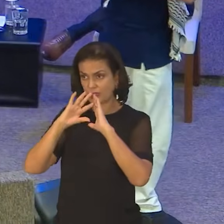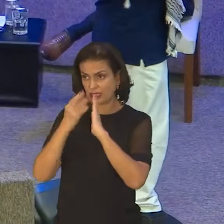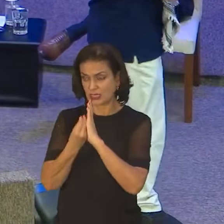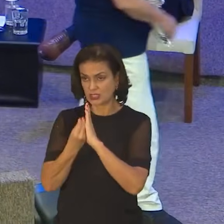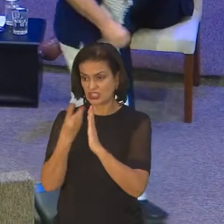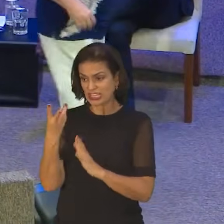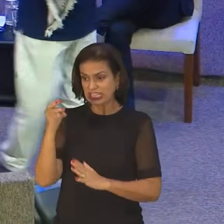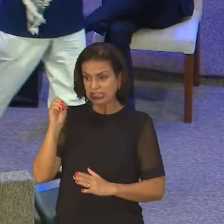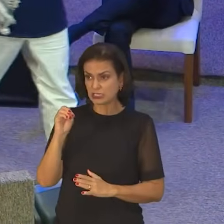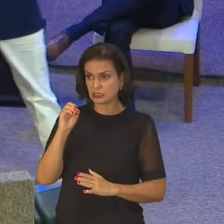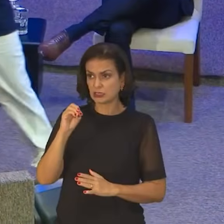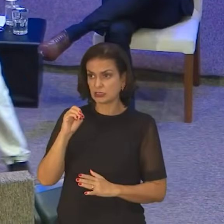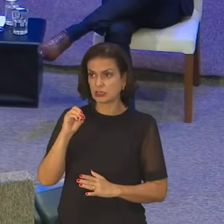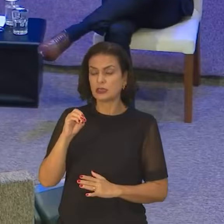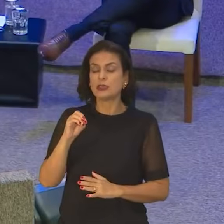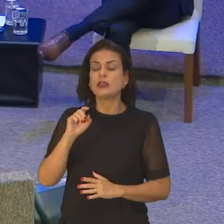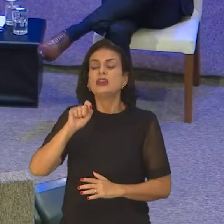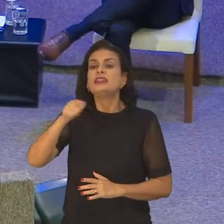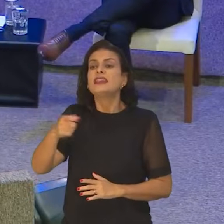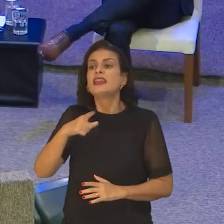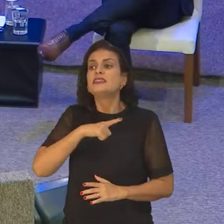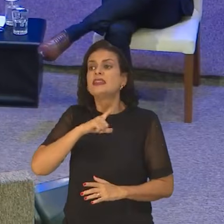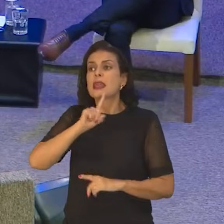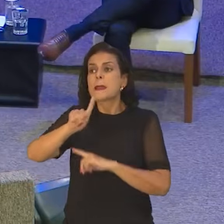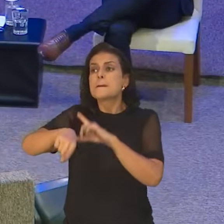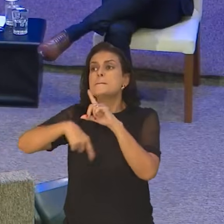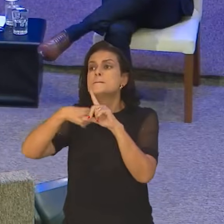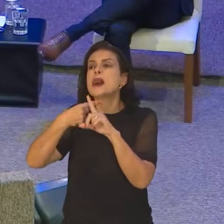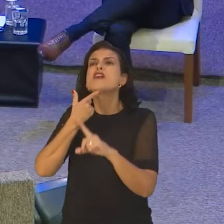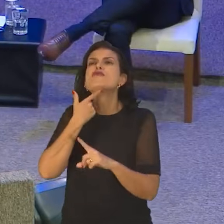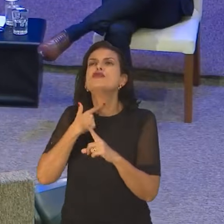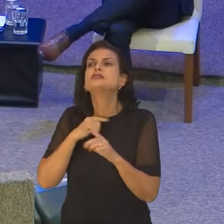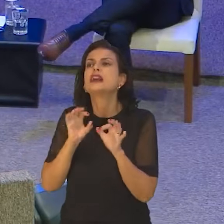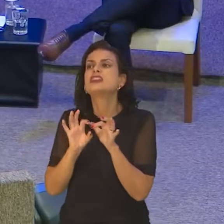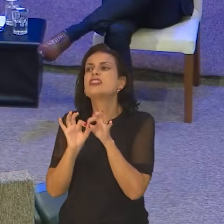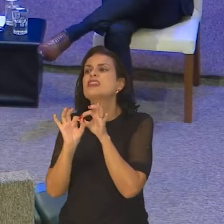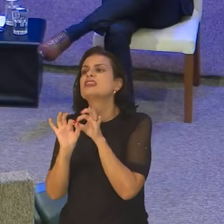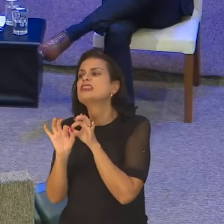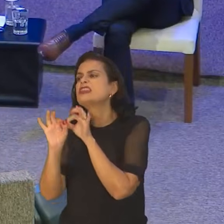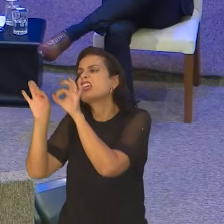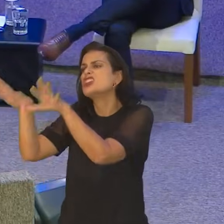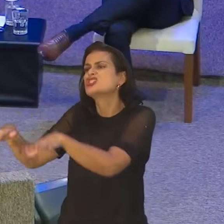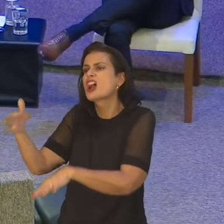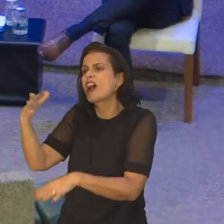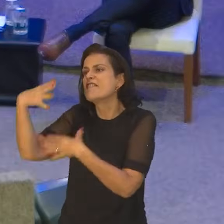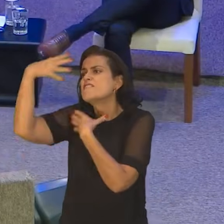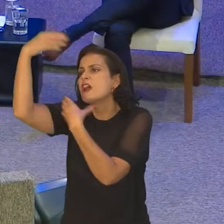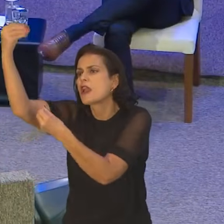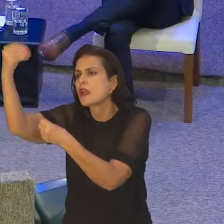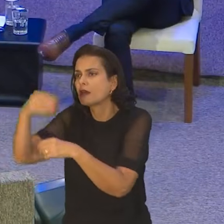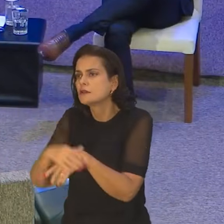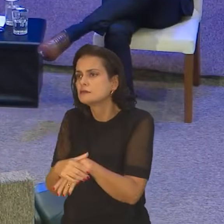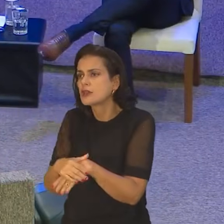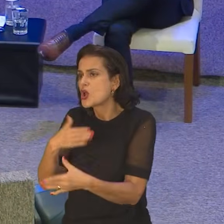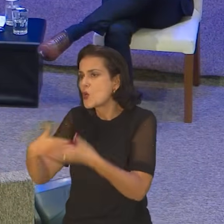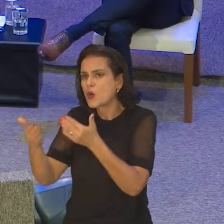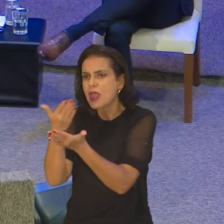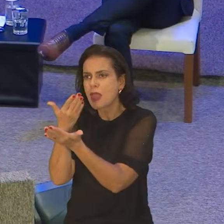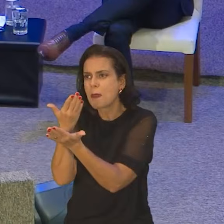anos. Quem tem mais disponibilidade a deixar a sua fé? Por um problema, o cristão deixa a sua